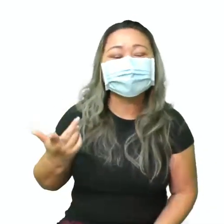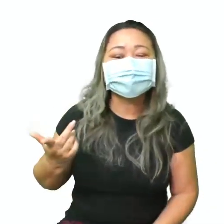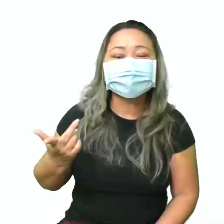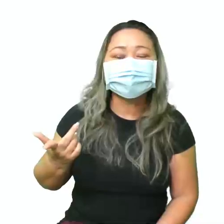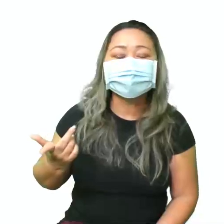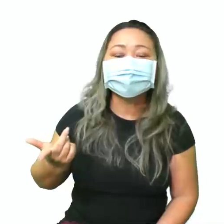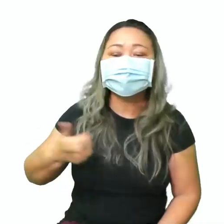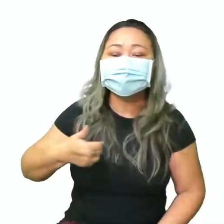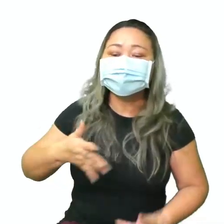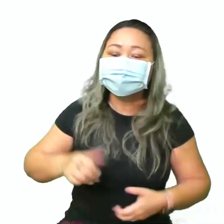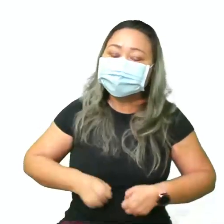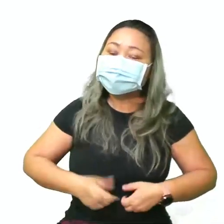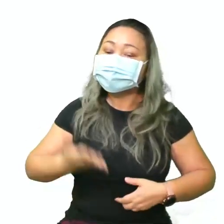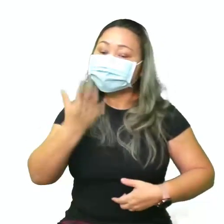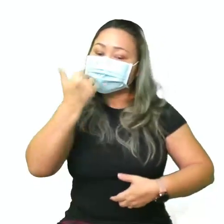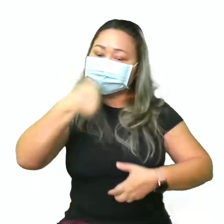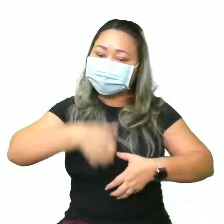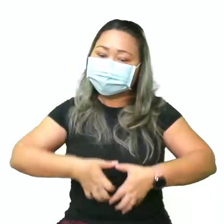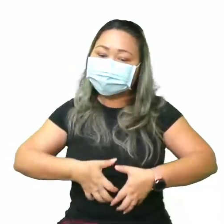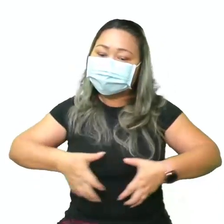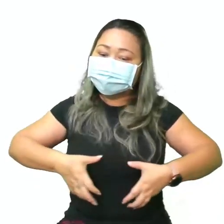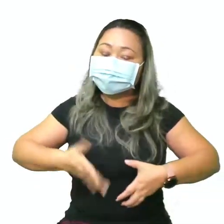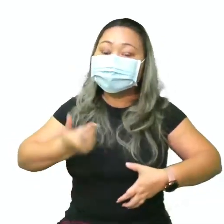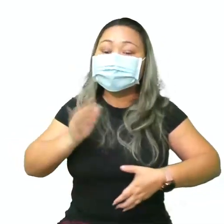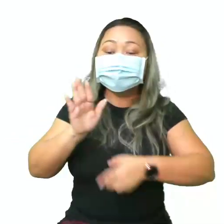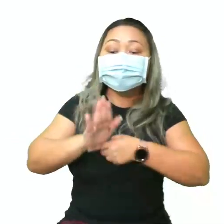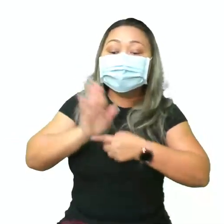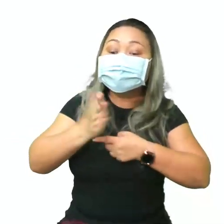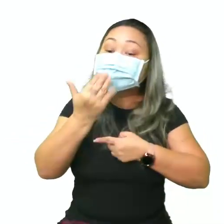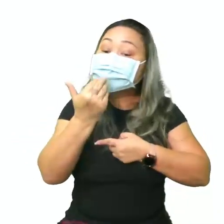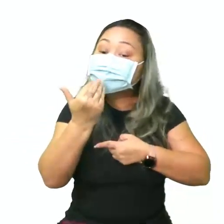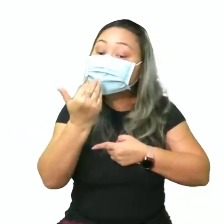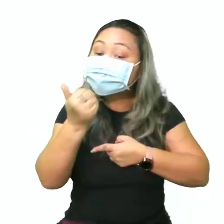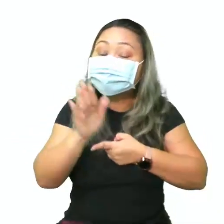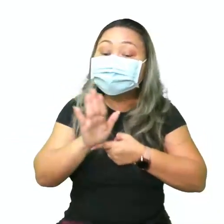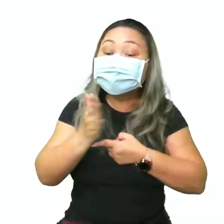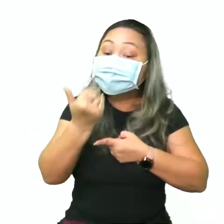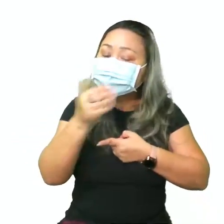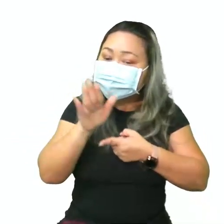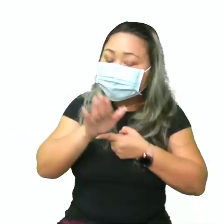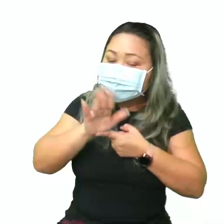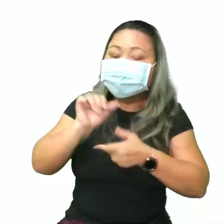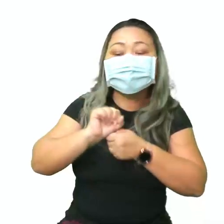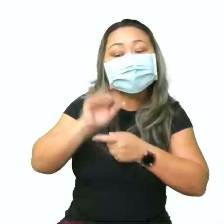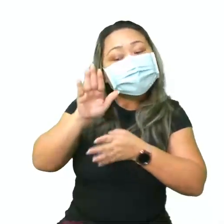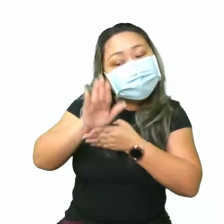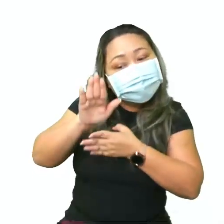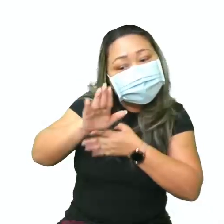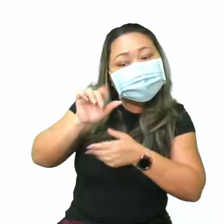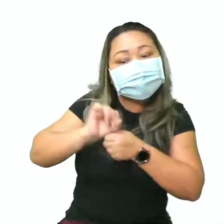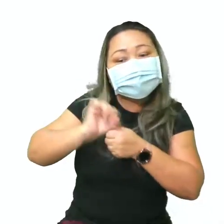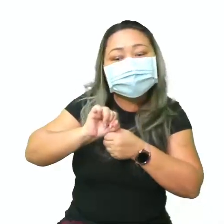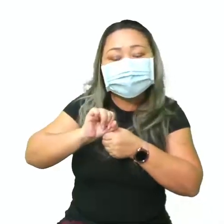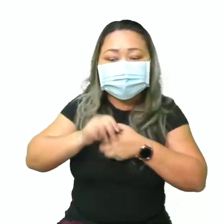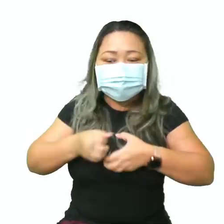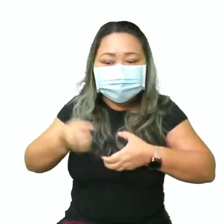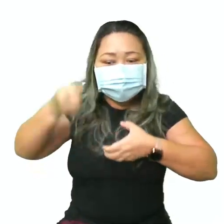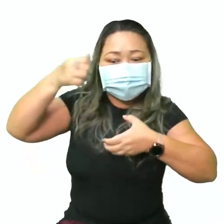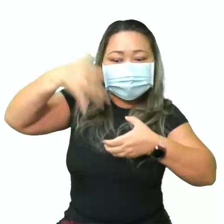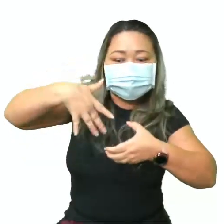bombeia o sangue. Sístole, diástole, sístole, diástole, sístole, diástole, e aí vai bombear o sangue para todo o nosso corpo. Ele